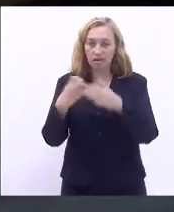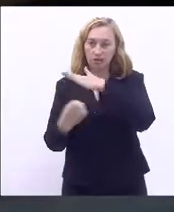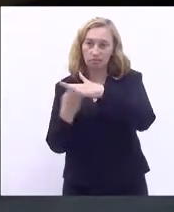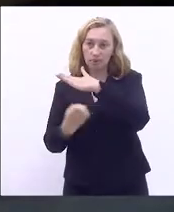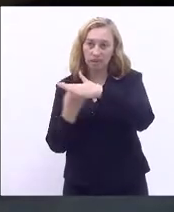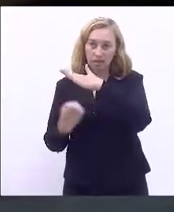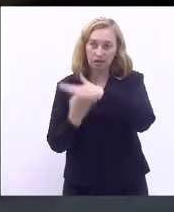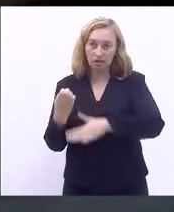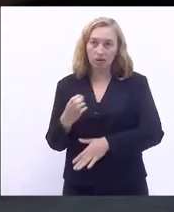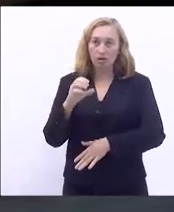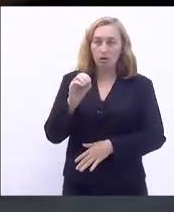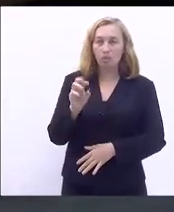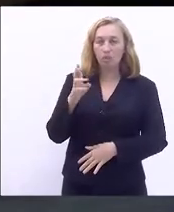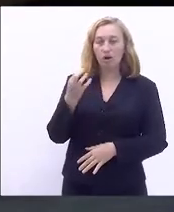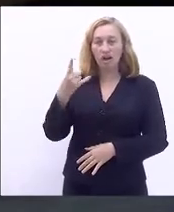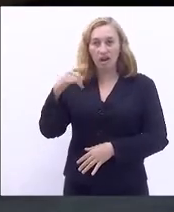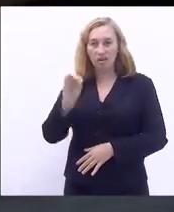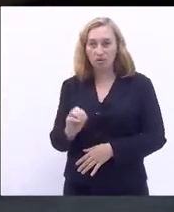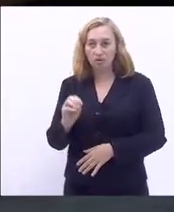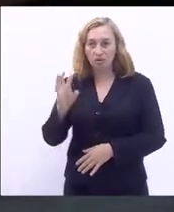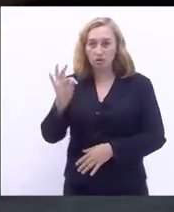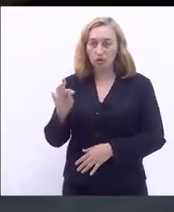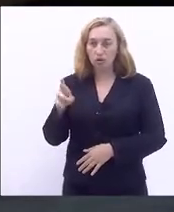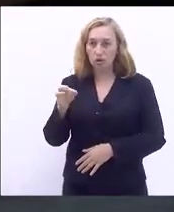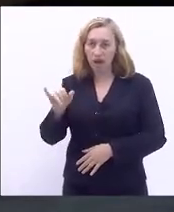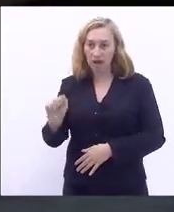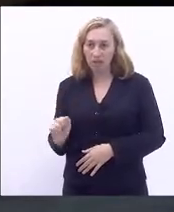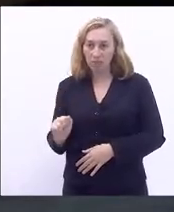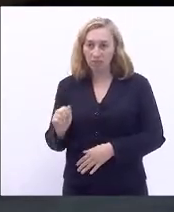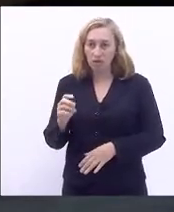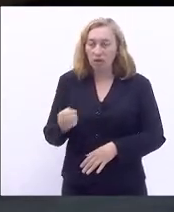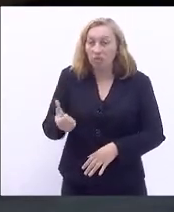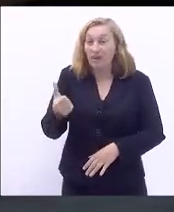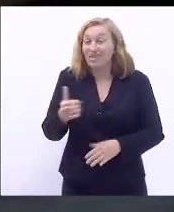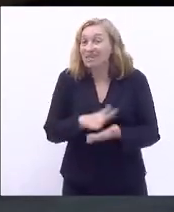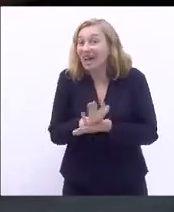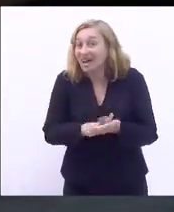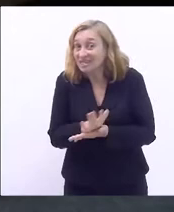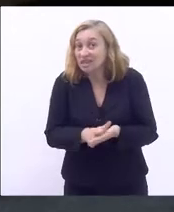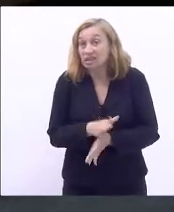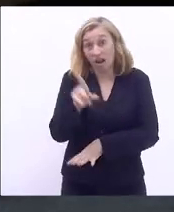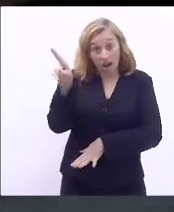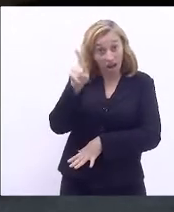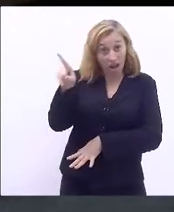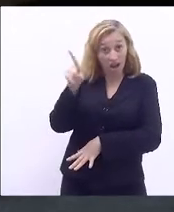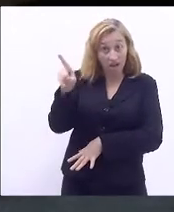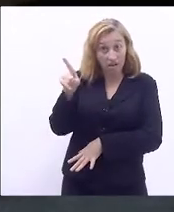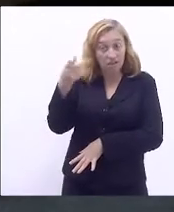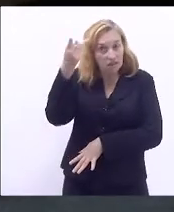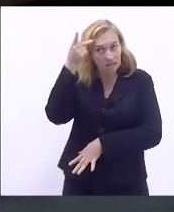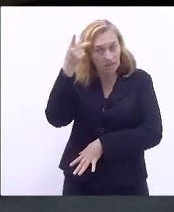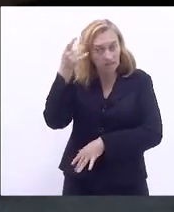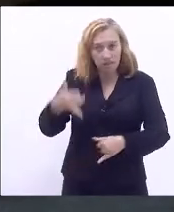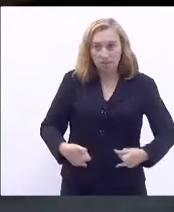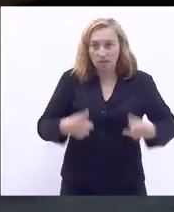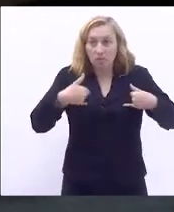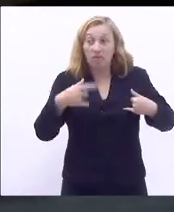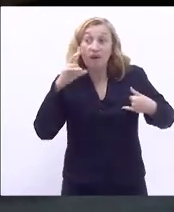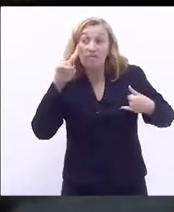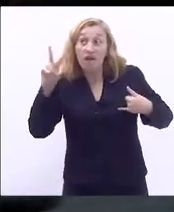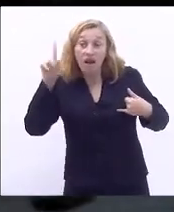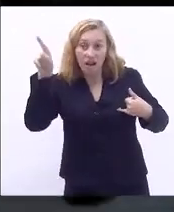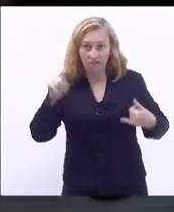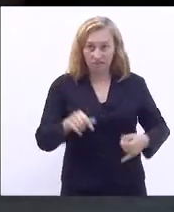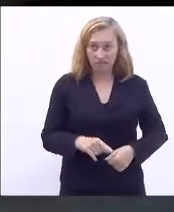se chama organoclorado, que é quase nada trata. E está lá, e São Paulo se orgulhando aqui, vai ver